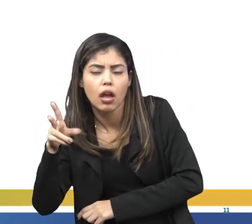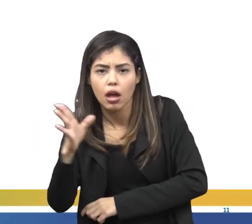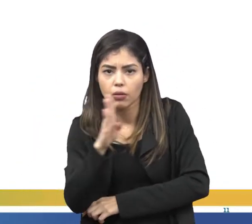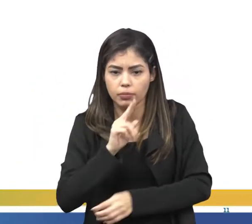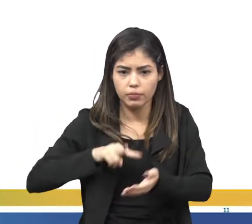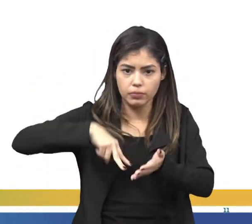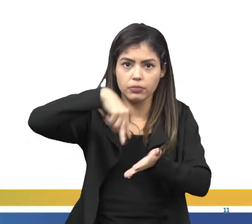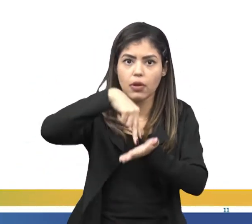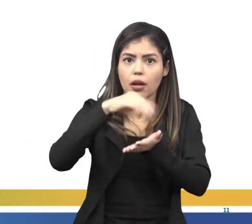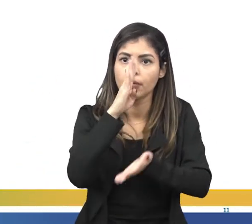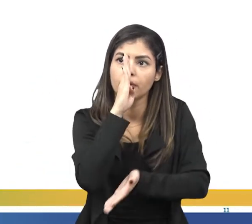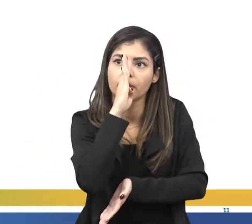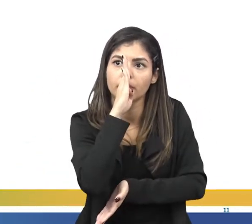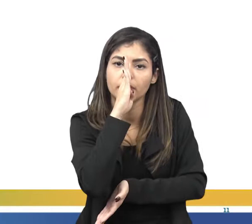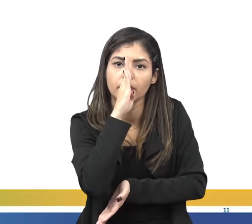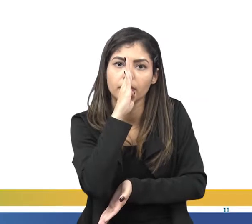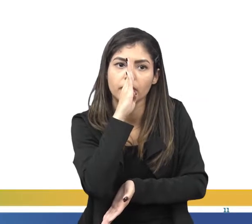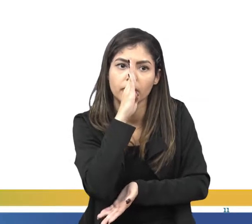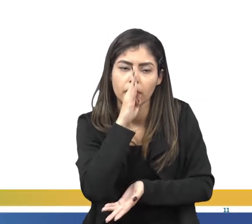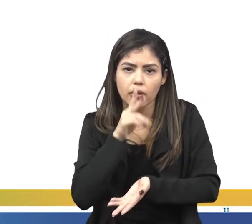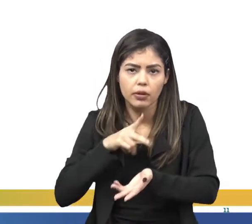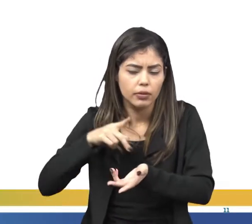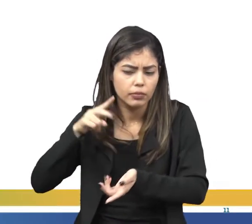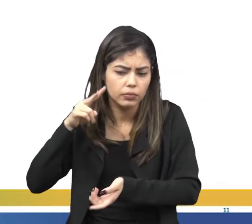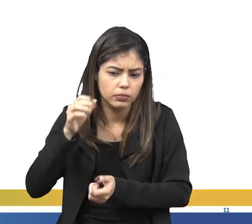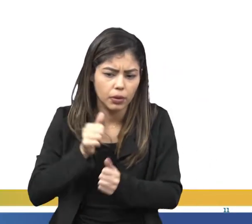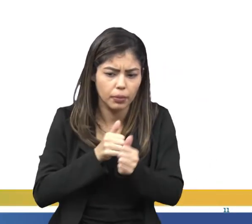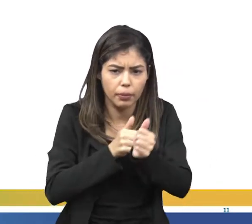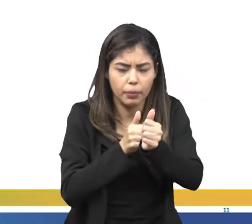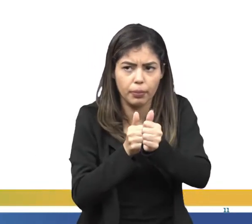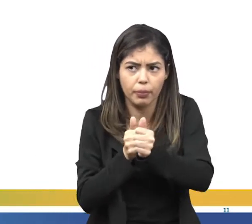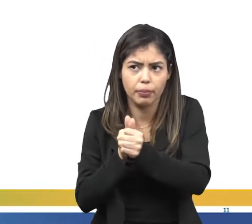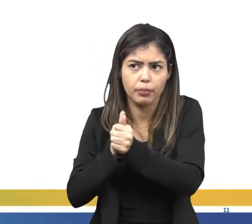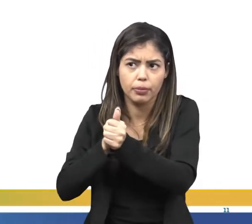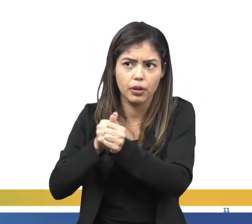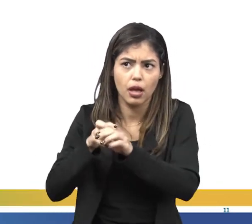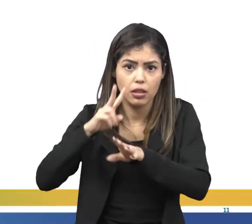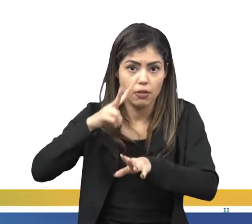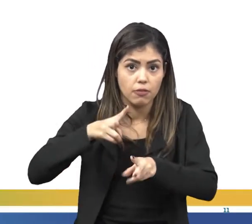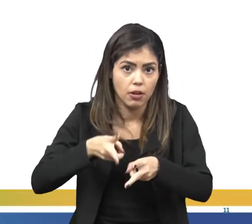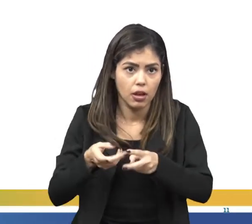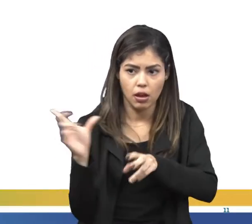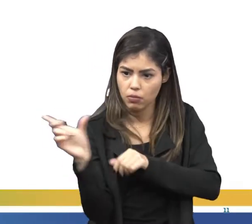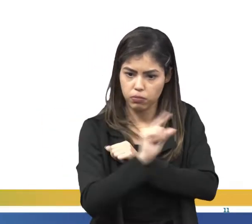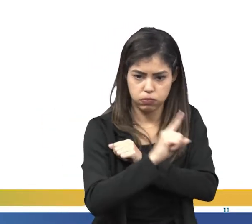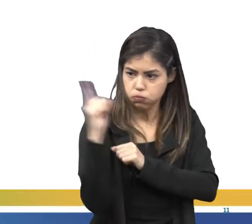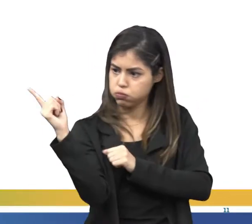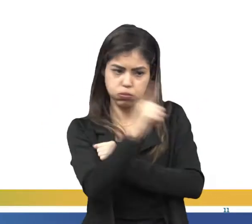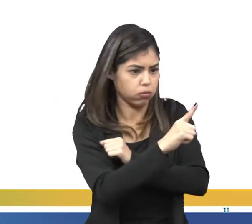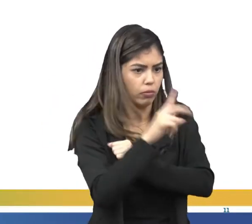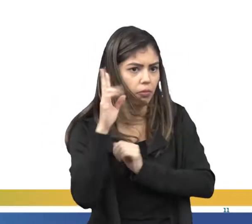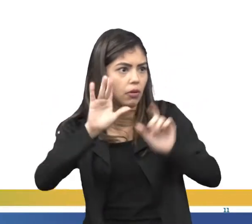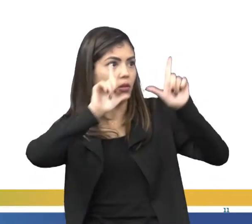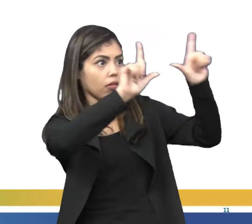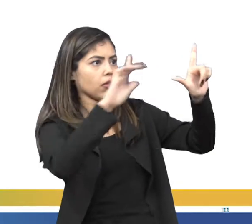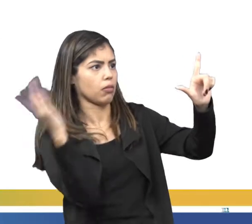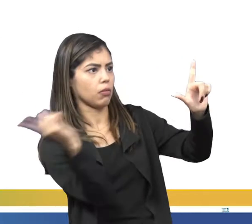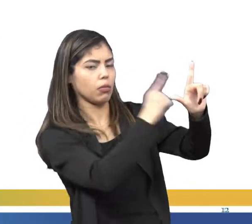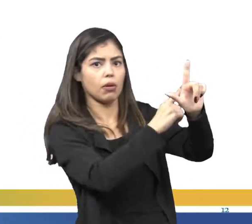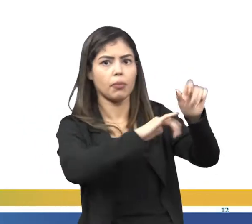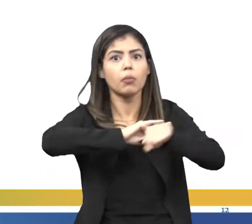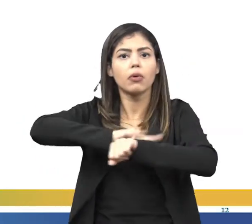silêncio e fiquei acompanhando os leves ruídos que vinham lá de fora, até ver uma silhueta passando pela janela do